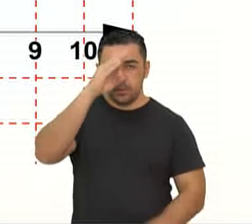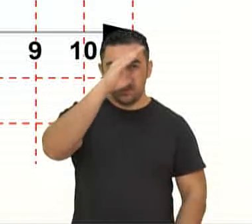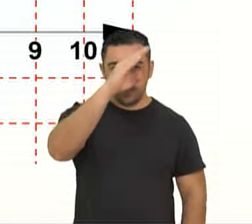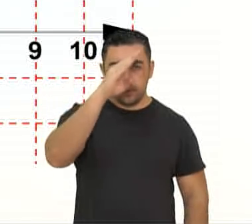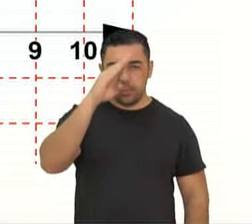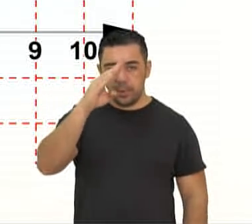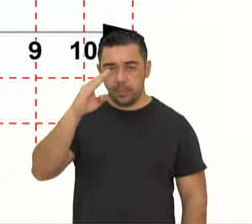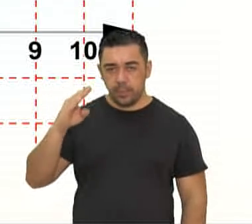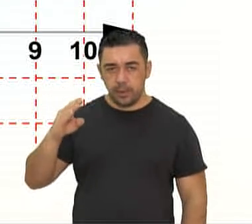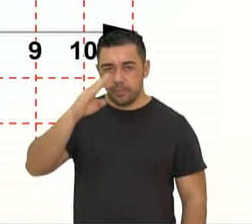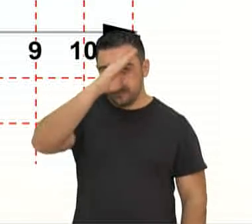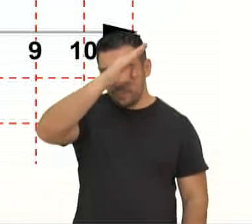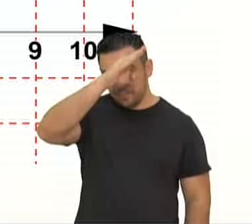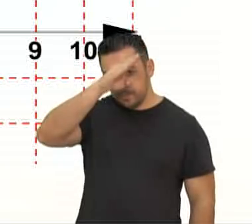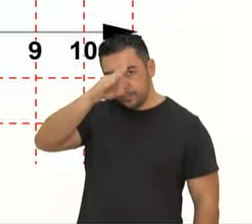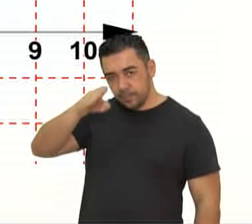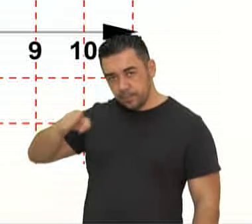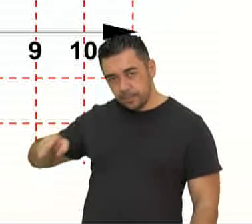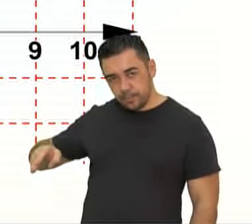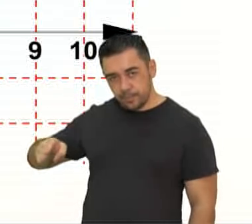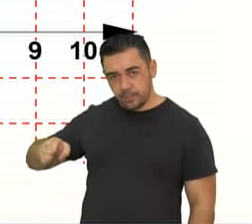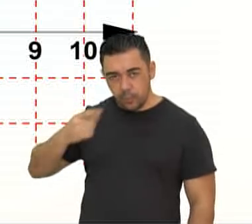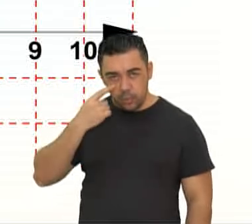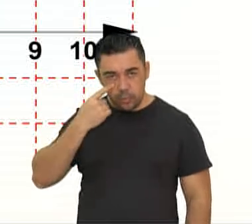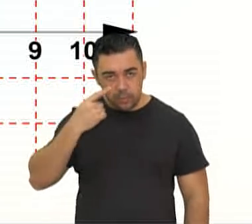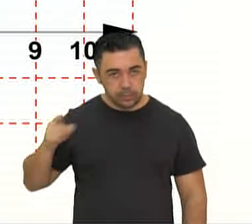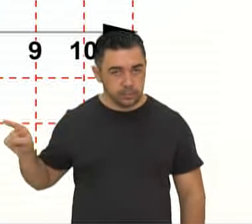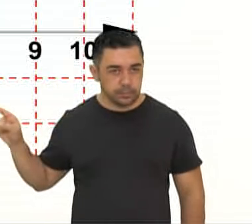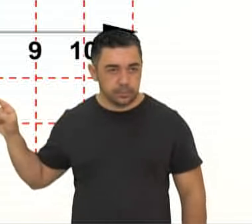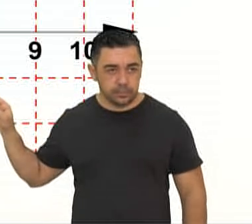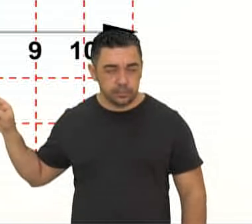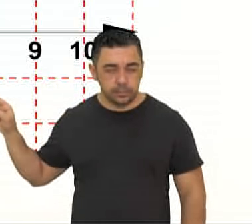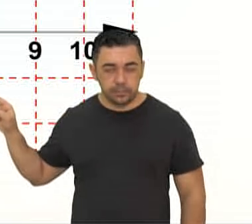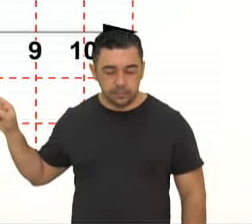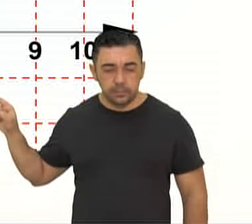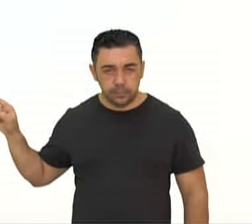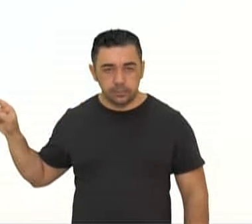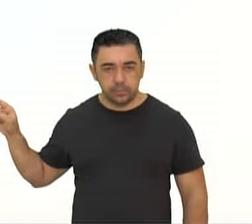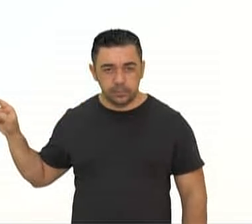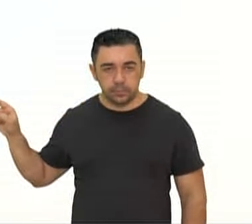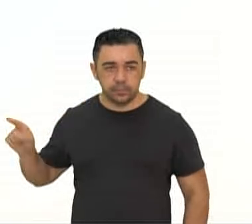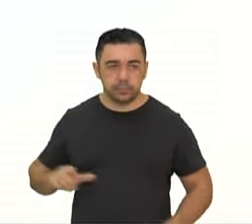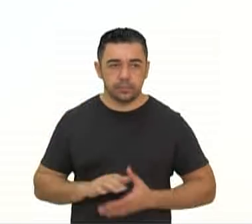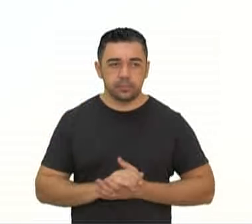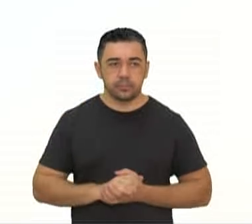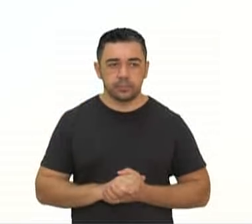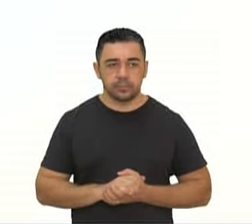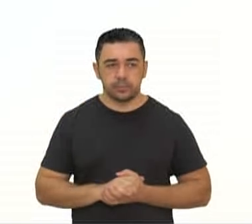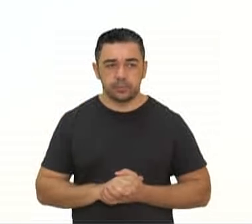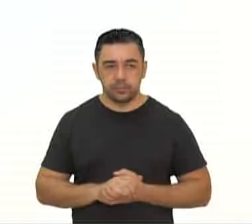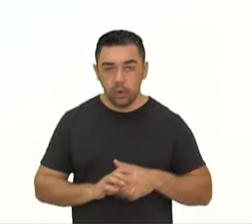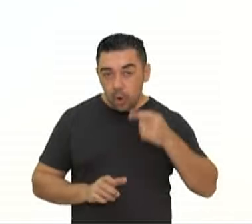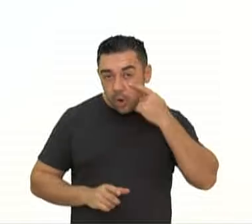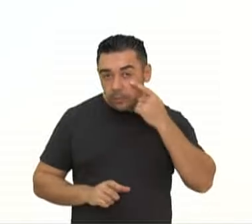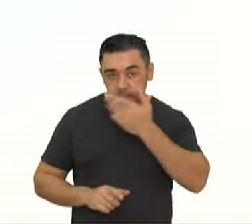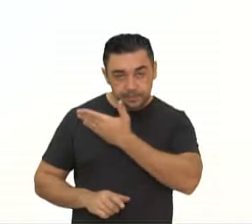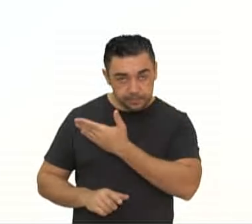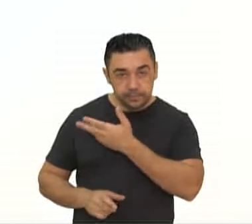3 pontos estão alinhados, então as minhas contas estão corretas. Ligando os 3 pontinhos, tá